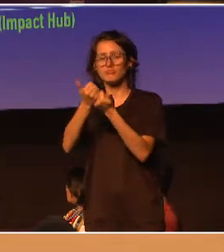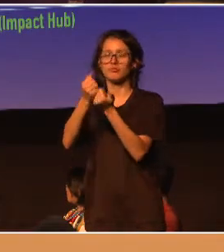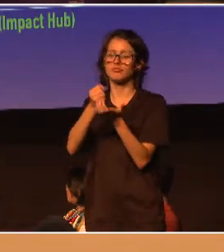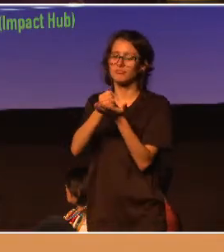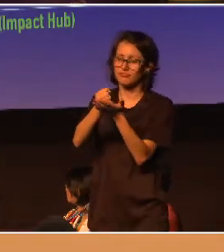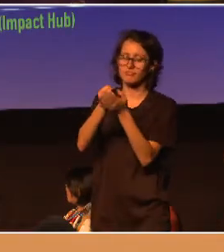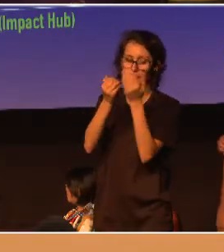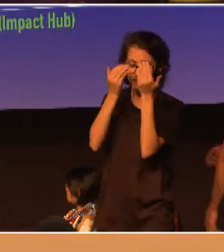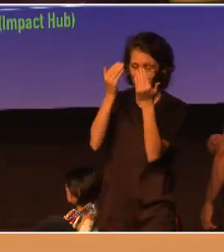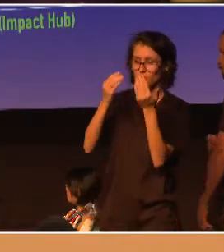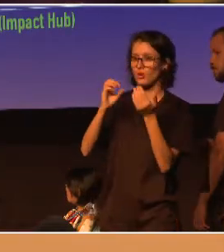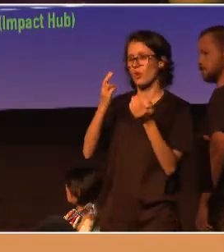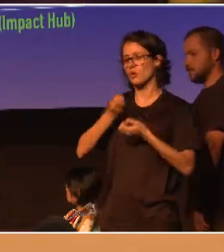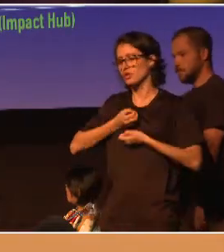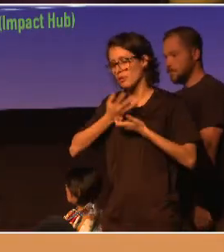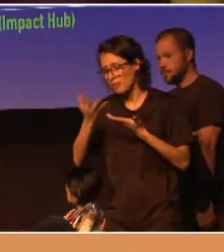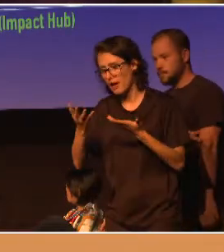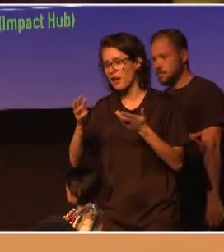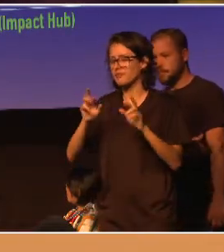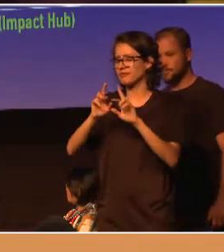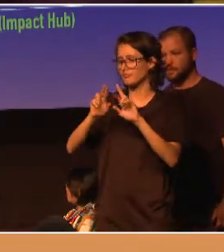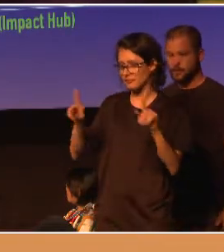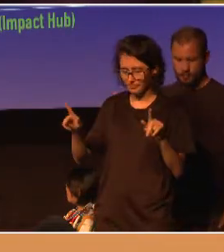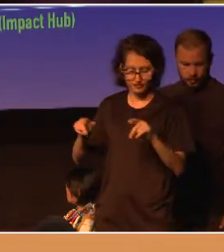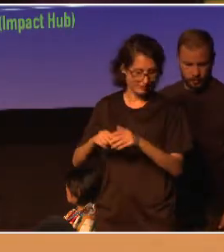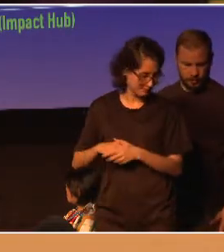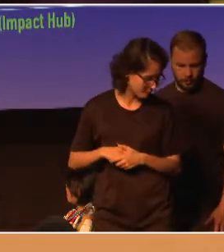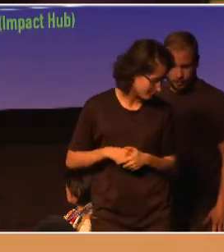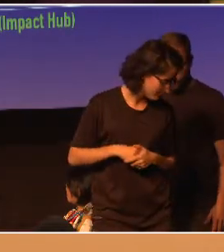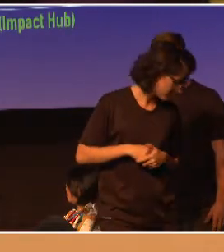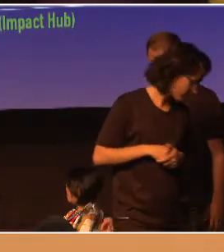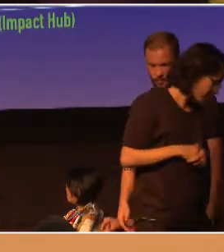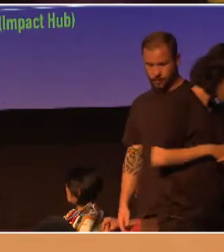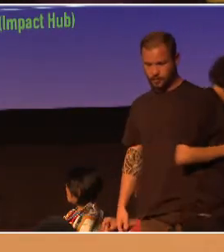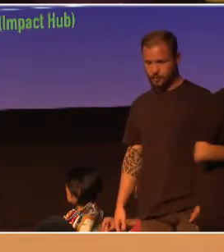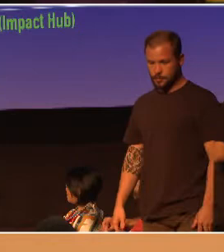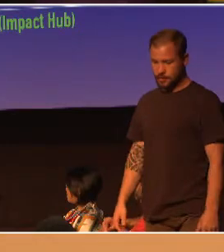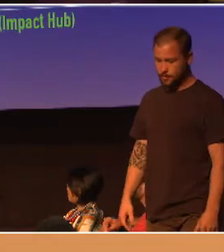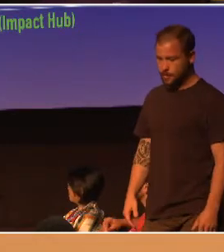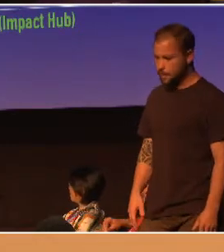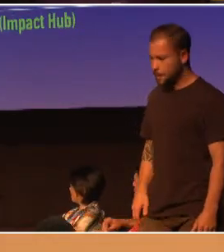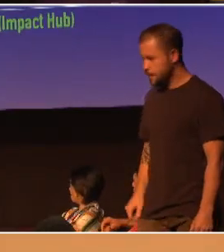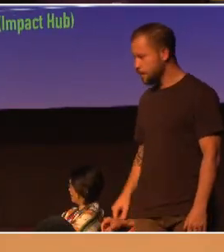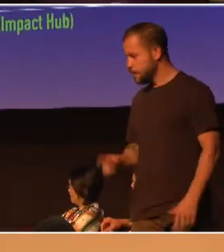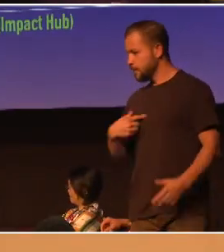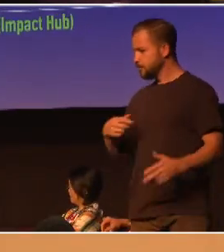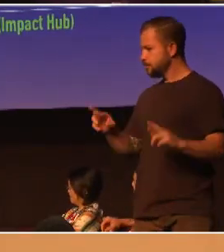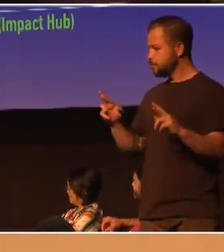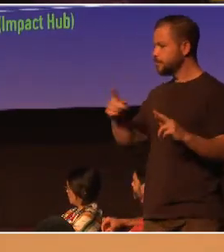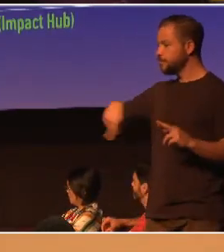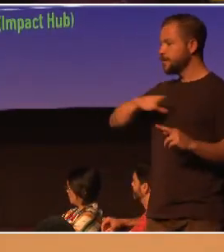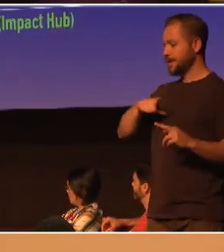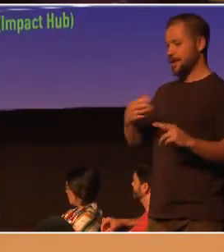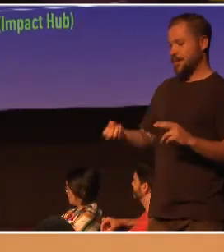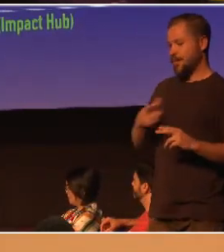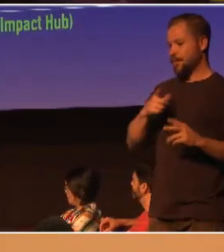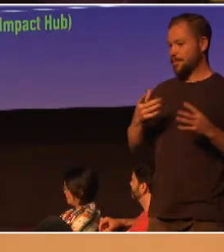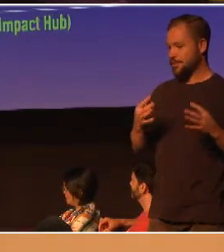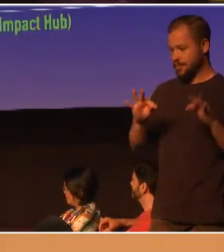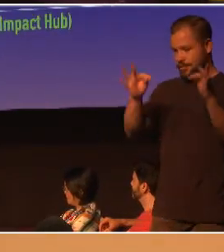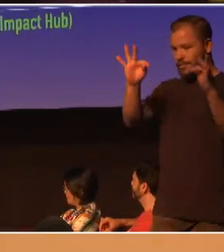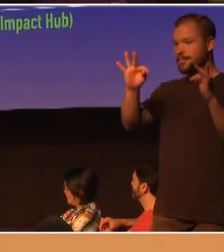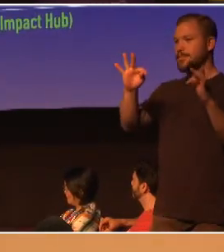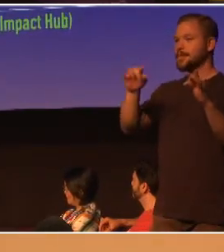ter desabafos e tal. As pessoas precisam ainda do offline, aliás, mesmo eu espero que com a digitalização da sociedade, a gente